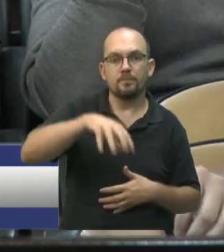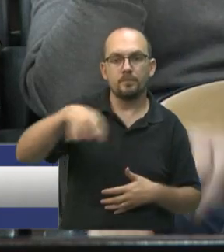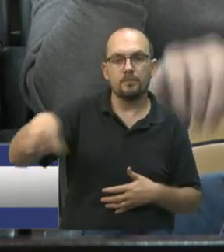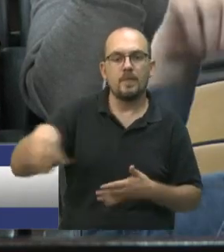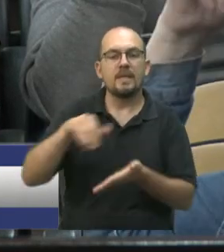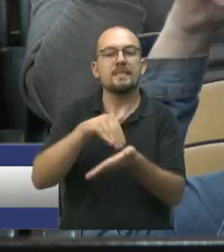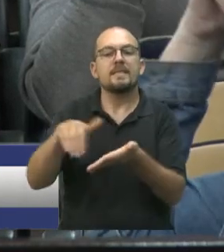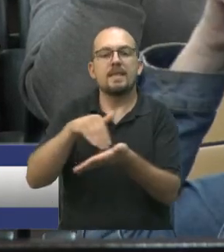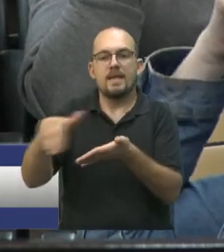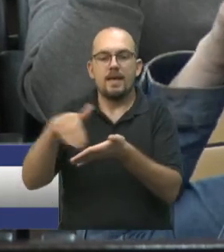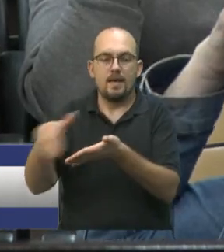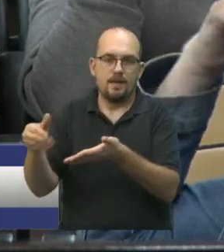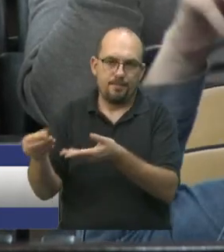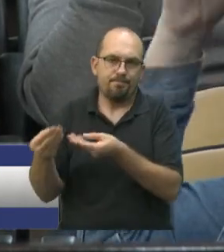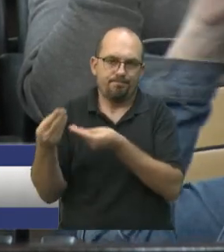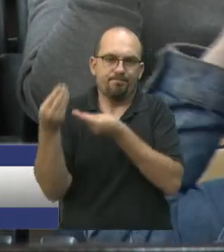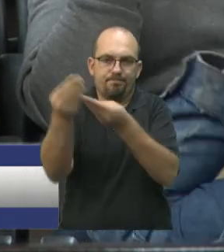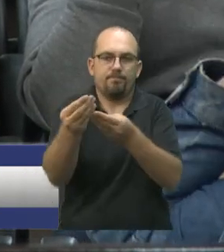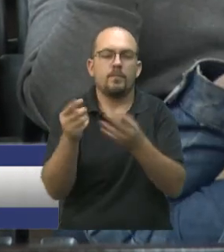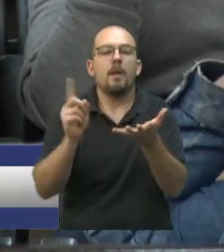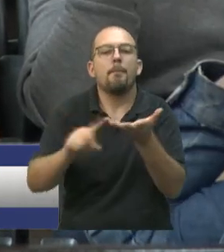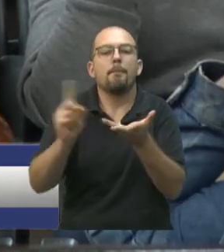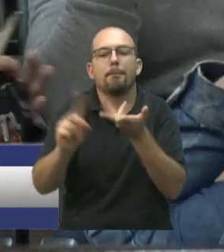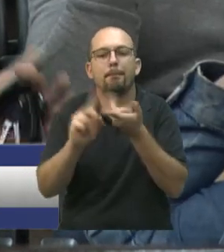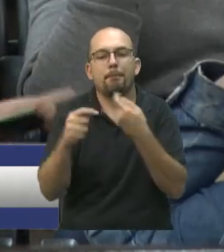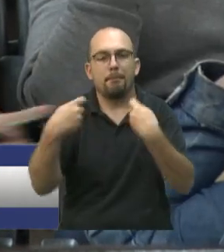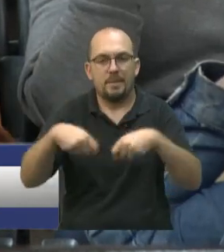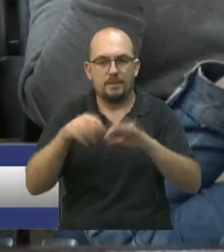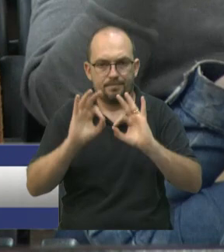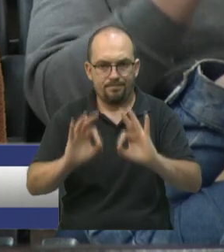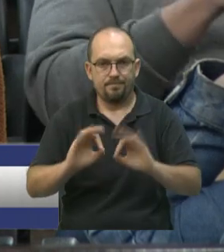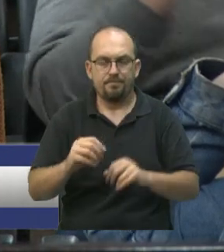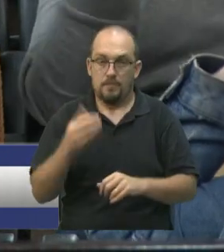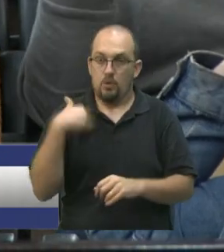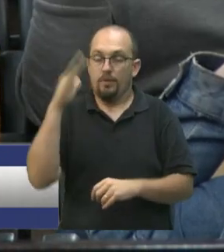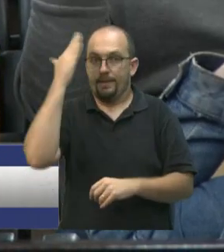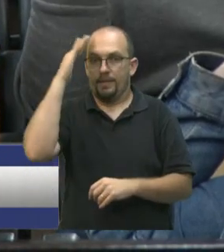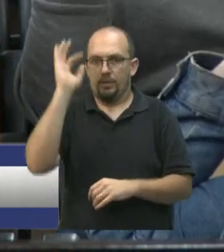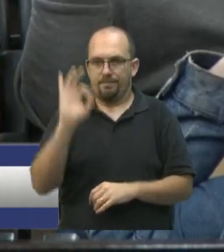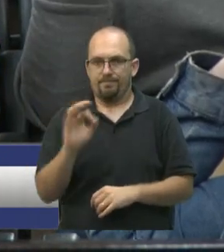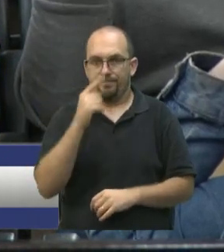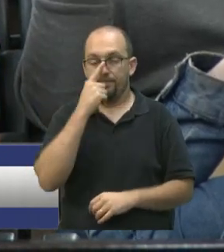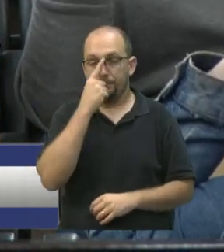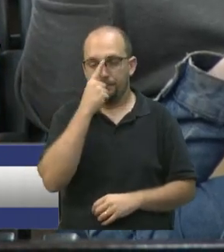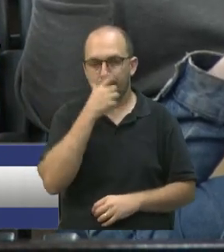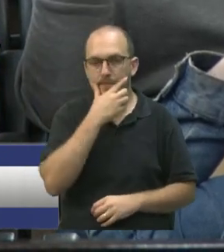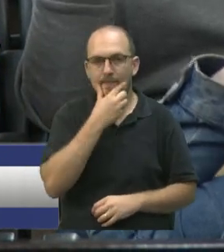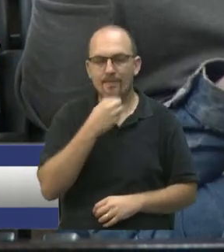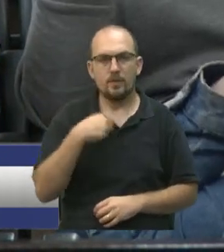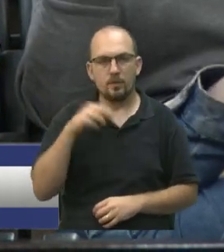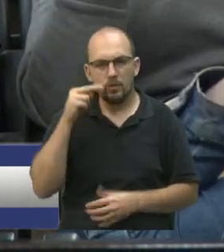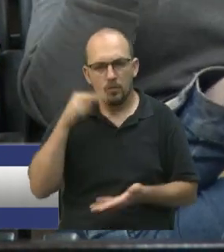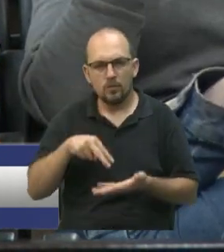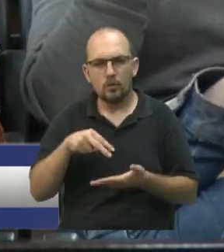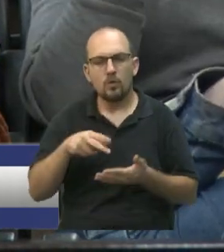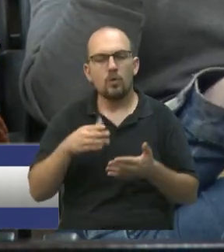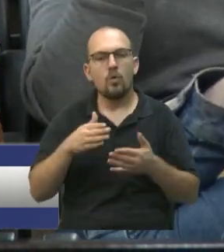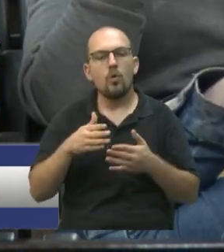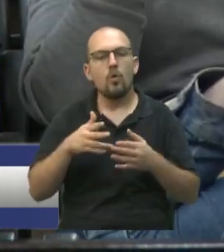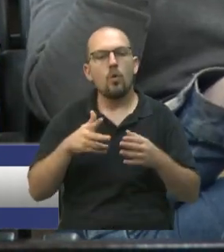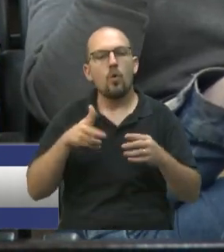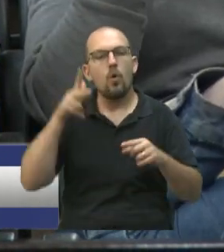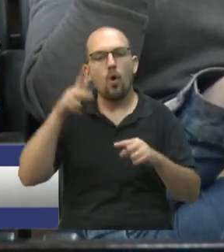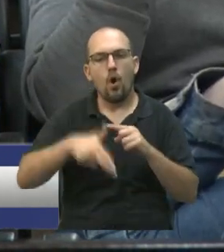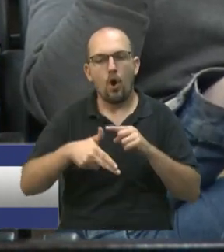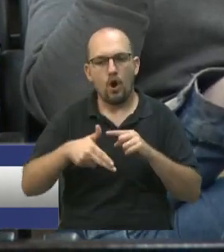para vocês as necessidades delas, foi mais ou menos isso que eu entendi. Primeiro que eu vi aqui que o corte dentro